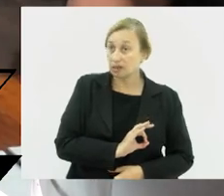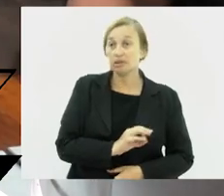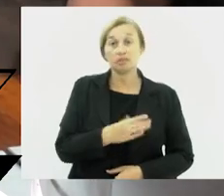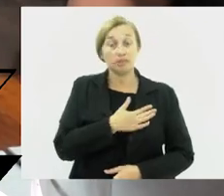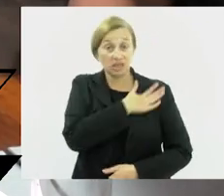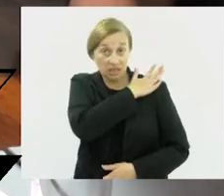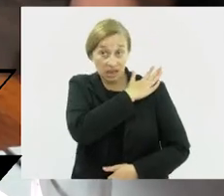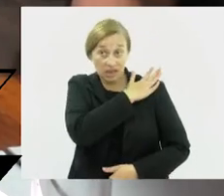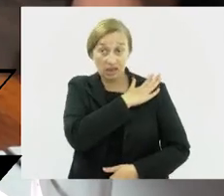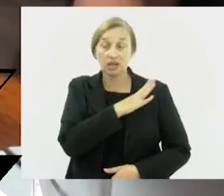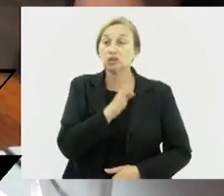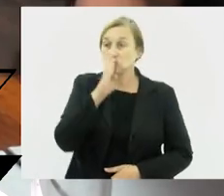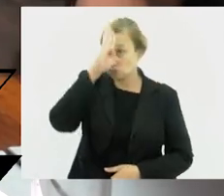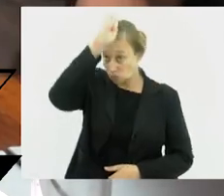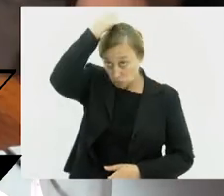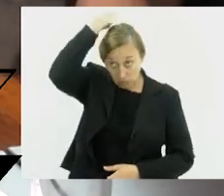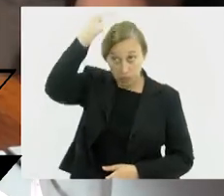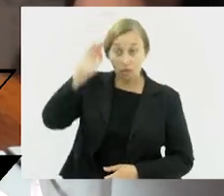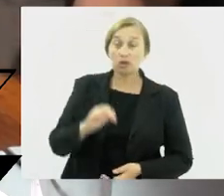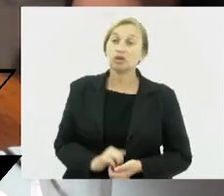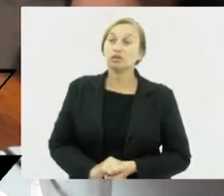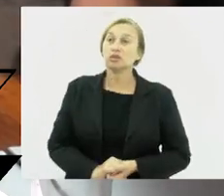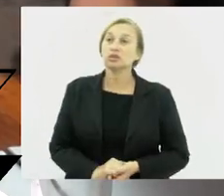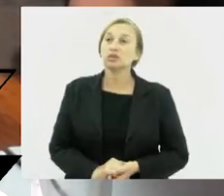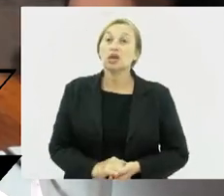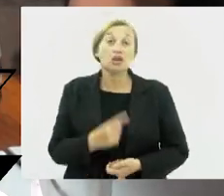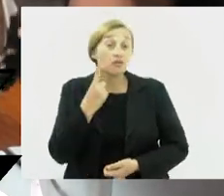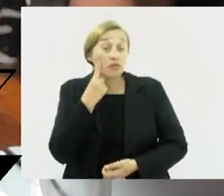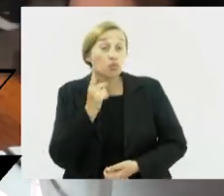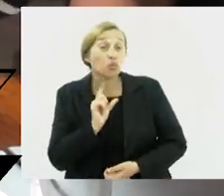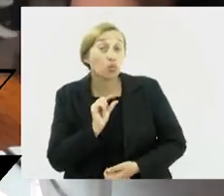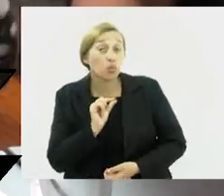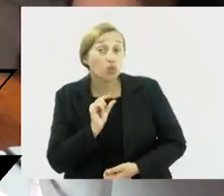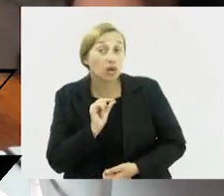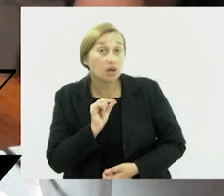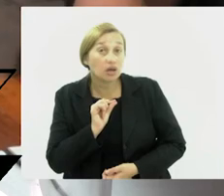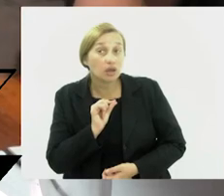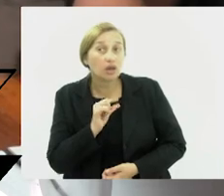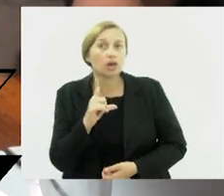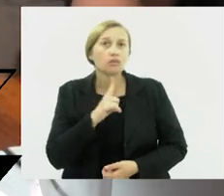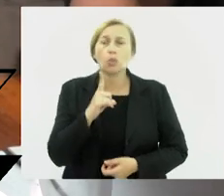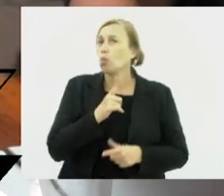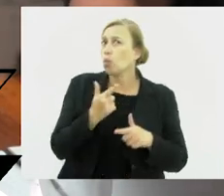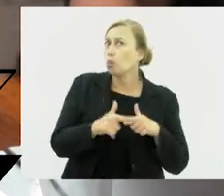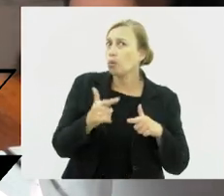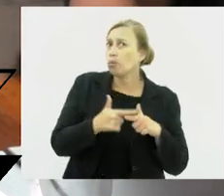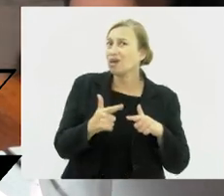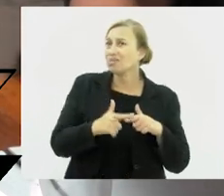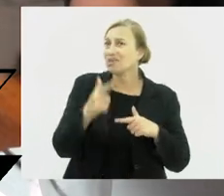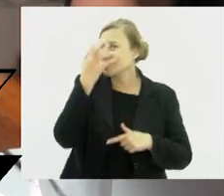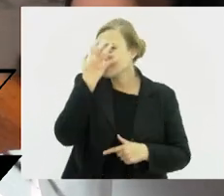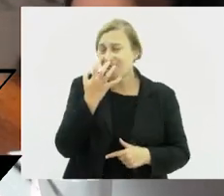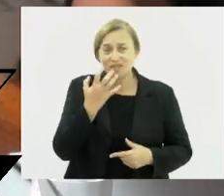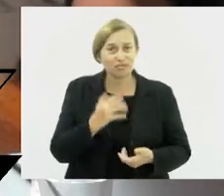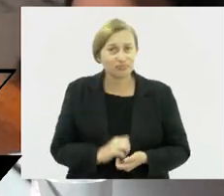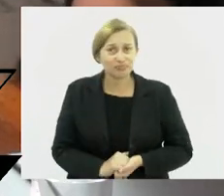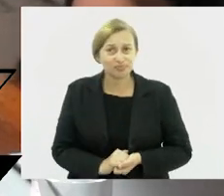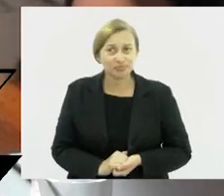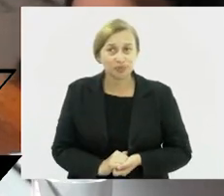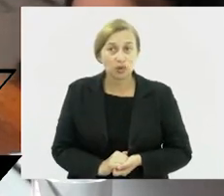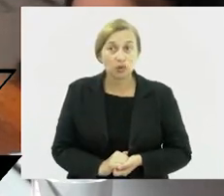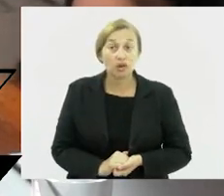da Polícia Militar, dos bombeiros. E aí nós vemos o seguinte, nós temos um grave problema, que é o